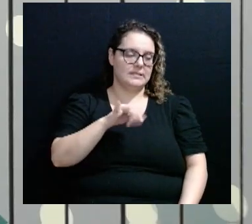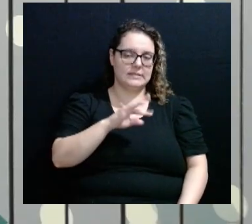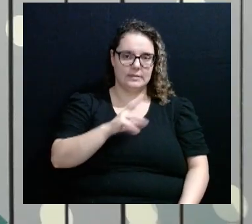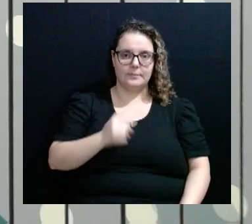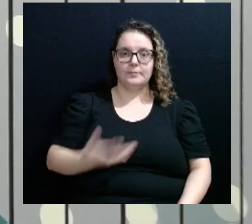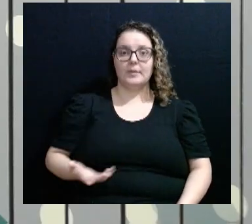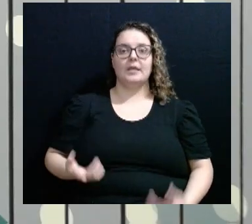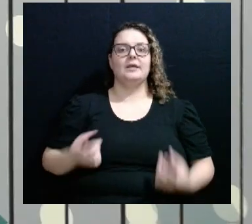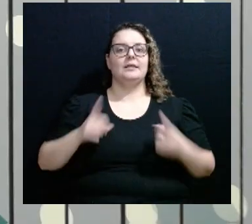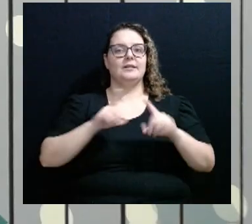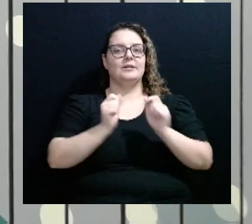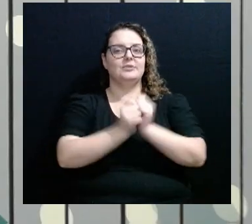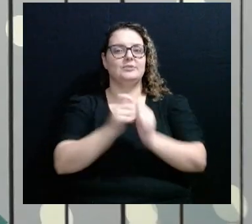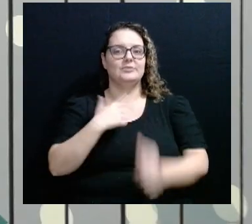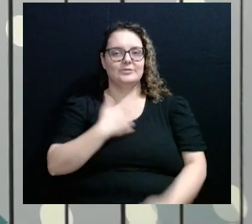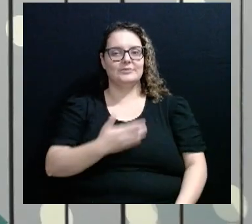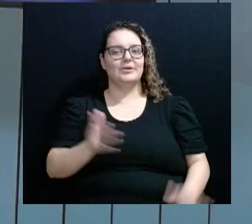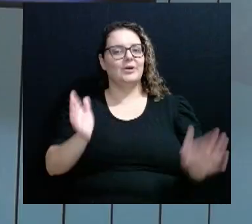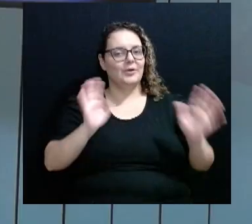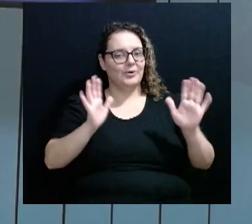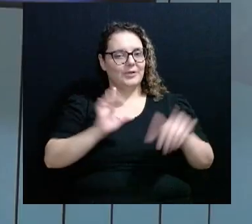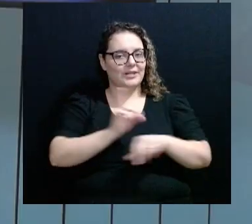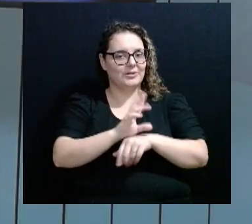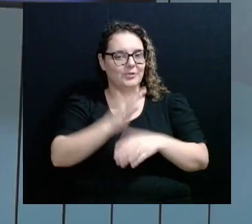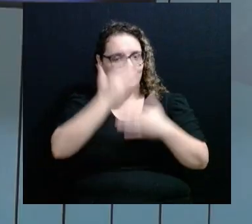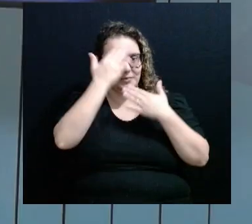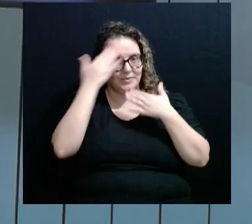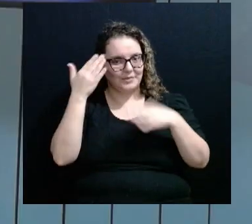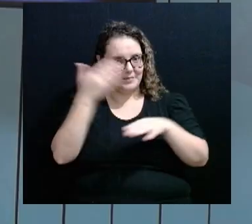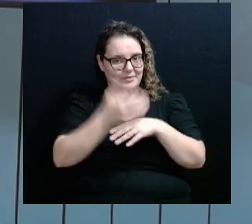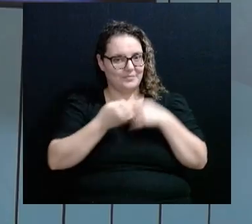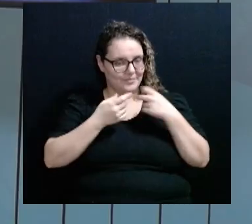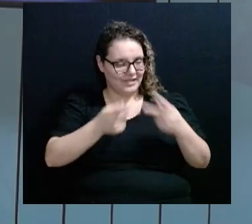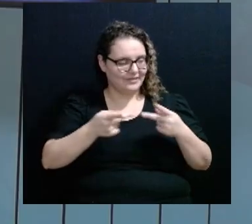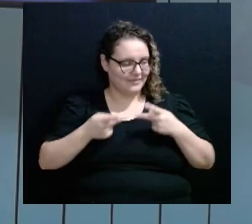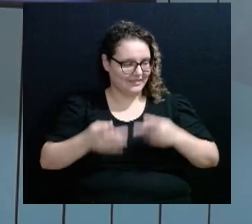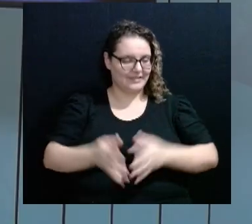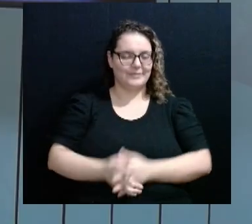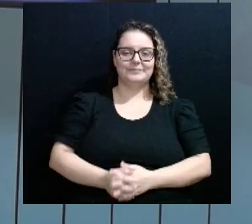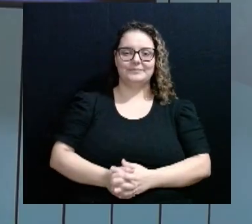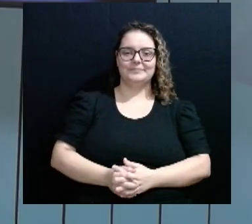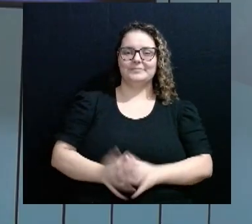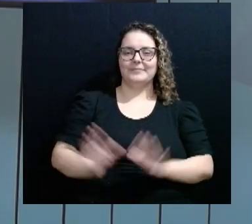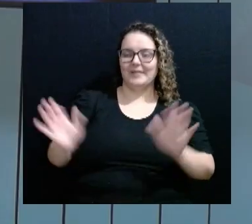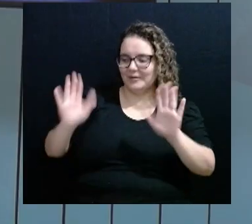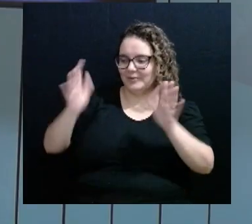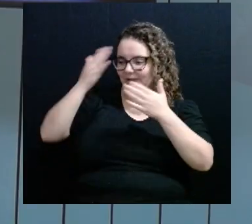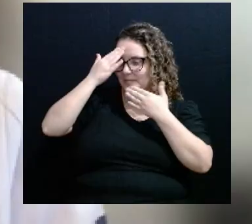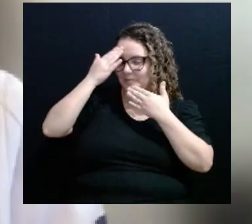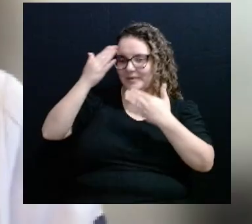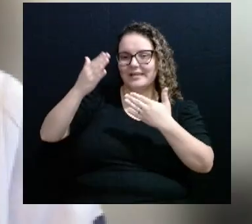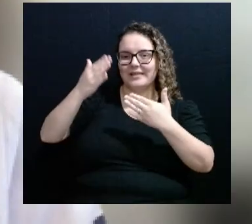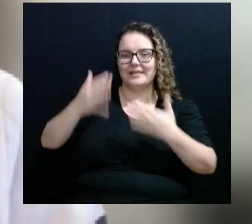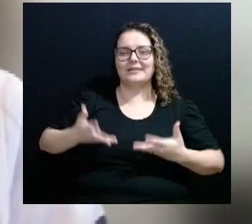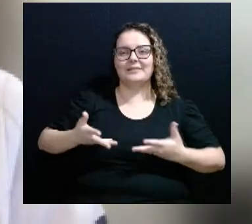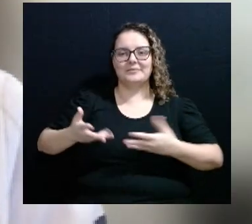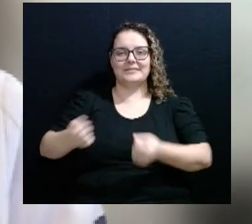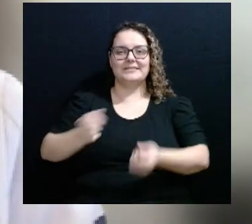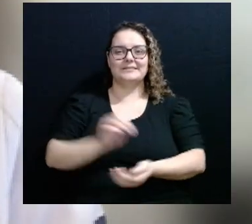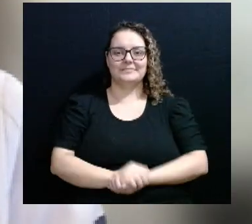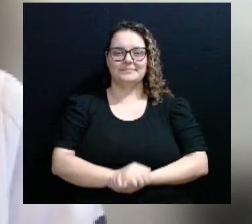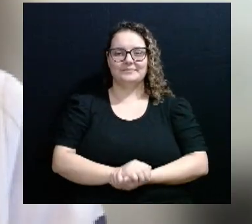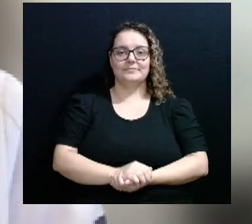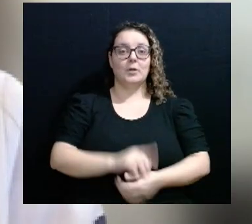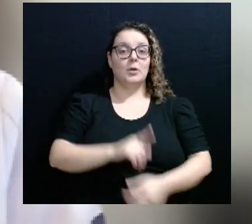está conectada aqui conosco. Olá, doutora Letícia, muito obrigada pela sua participação, seja muito bem-vinda. Obrigada, muito